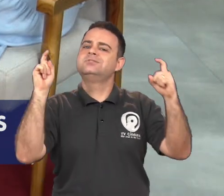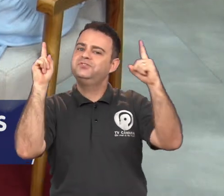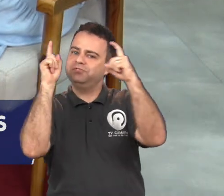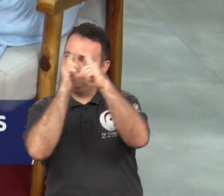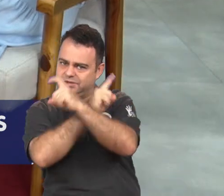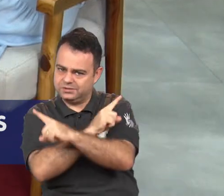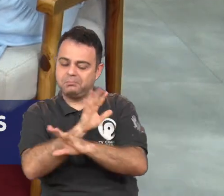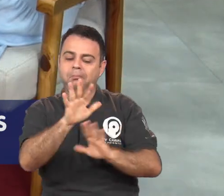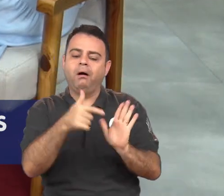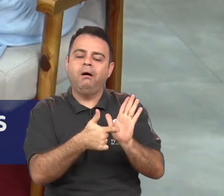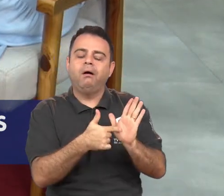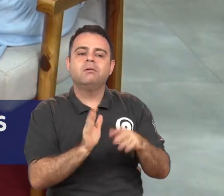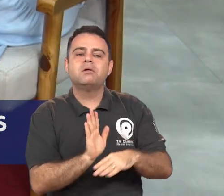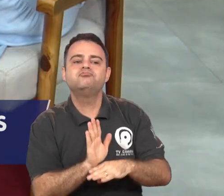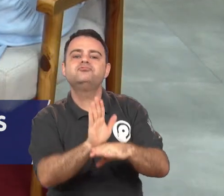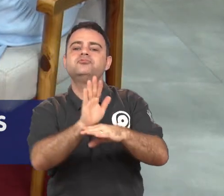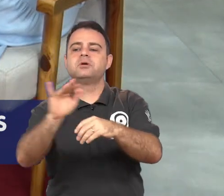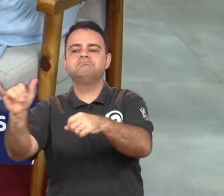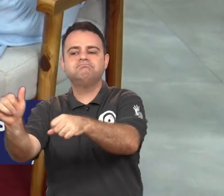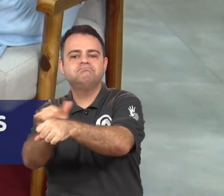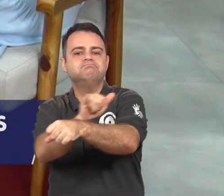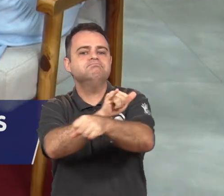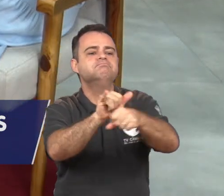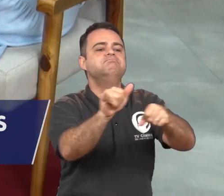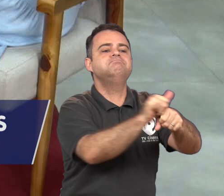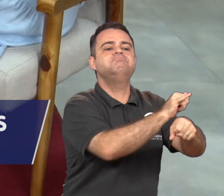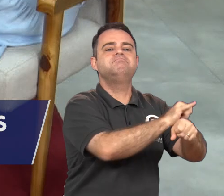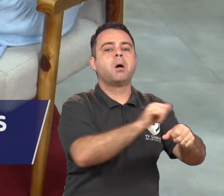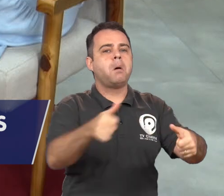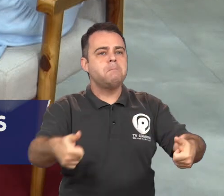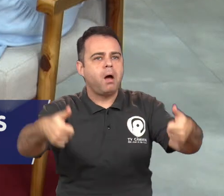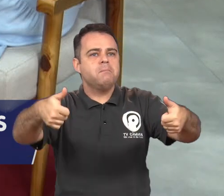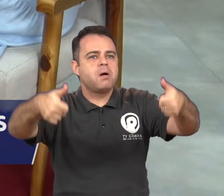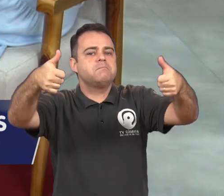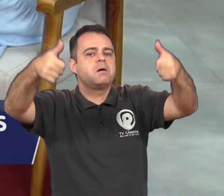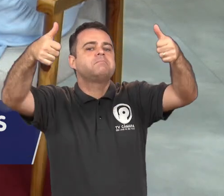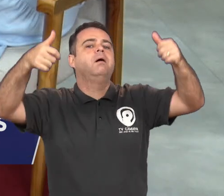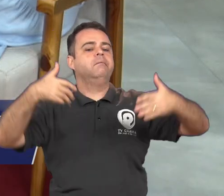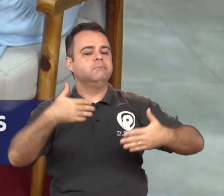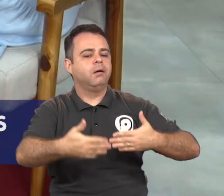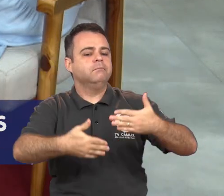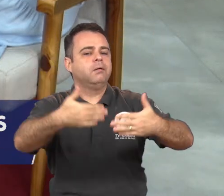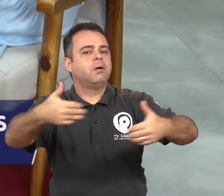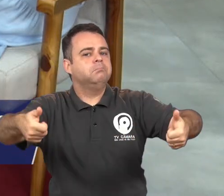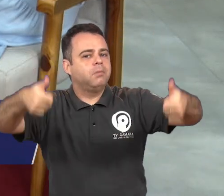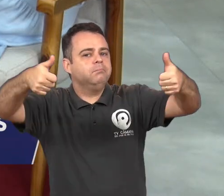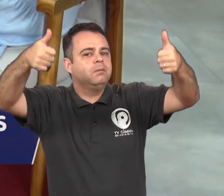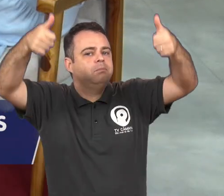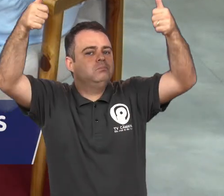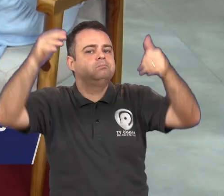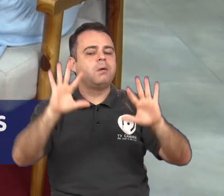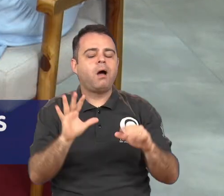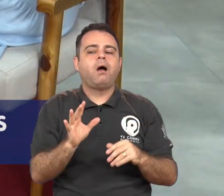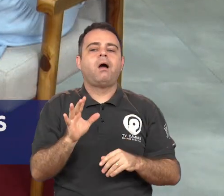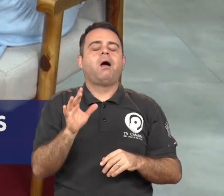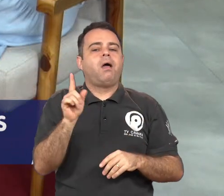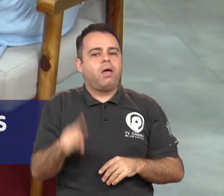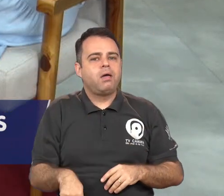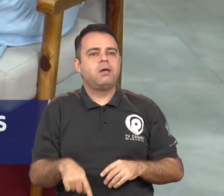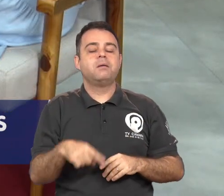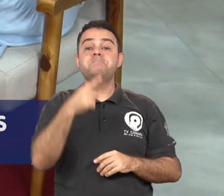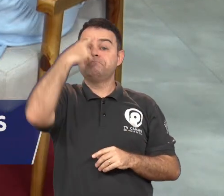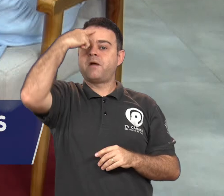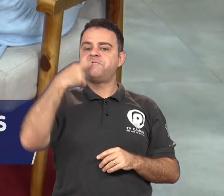mais complexo, mas vai ajudar a mudar. A gente mudando, é isso que nós precisamos. Nós precisamos ir mudando o